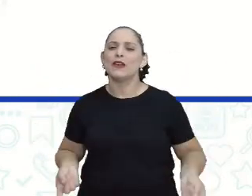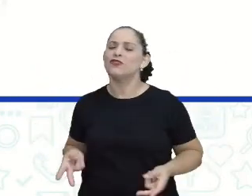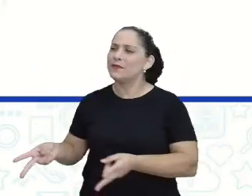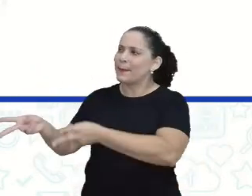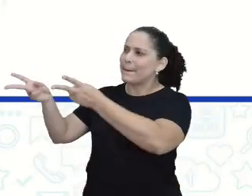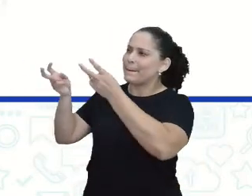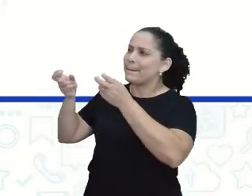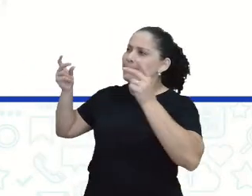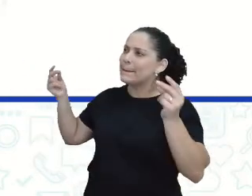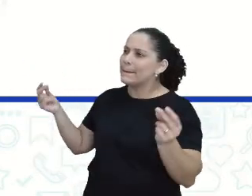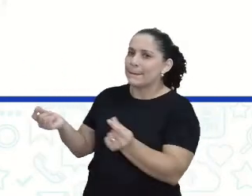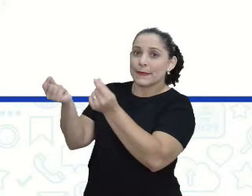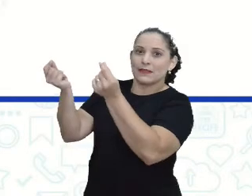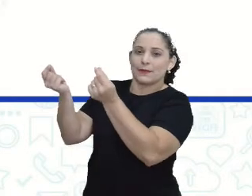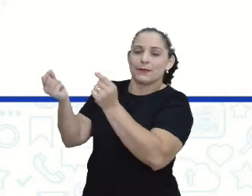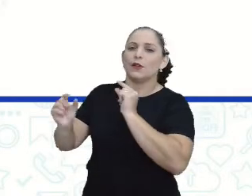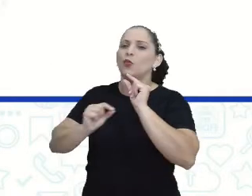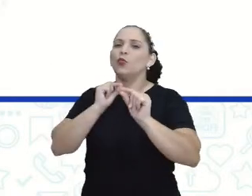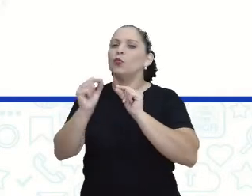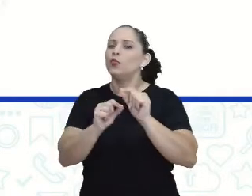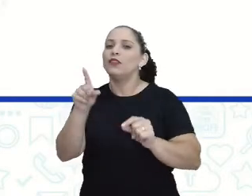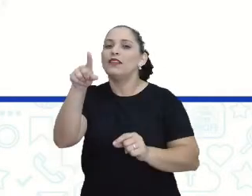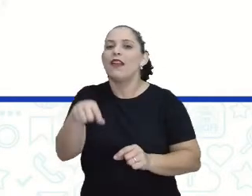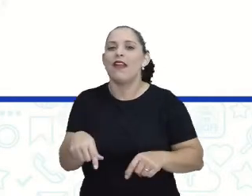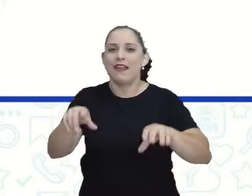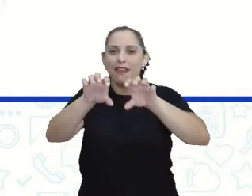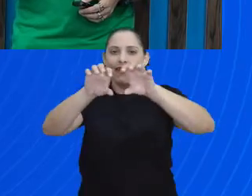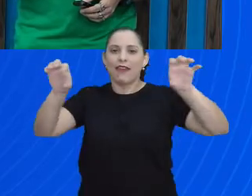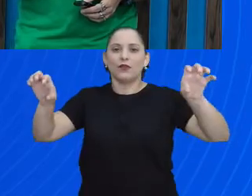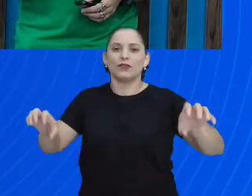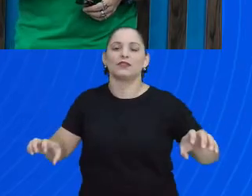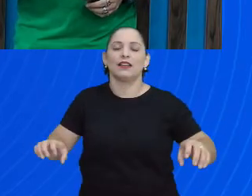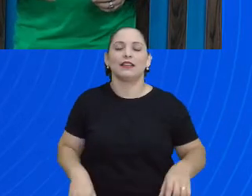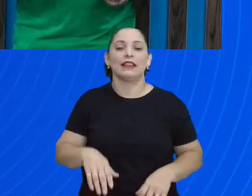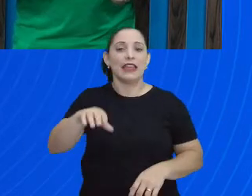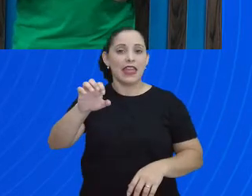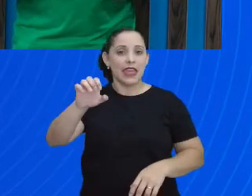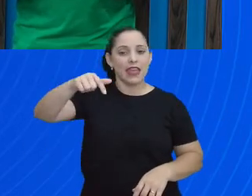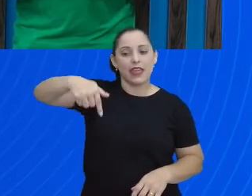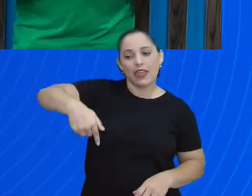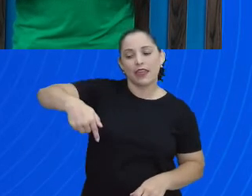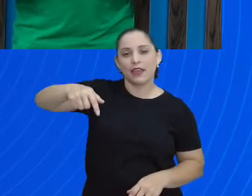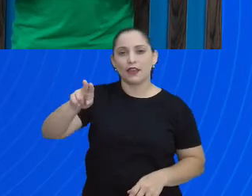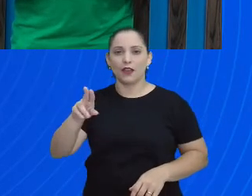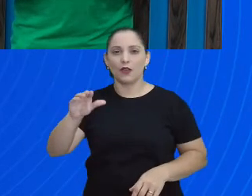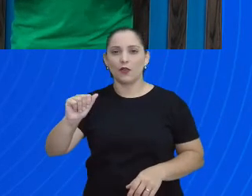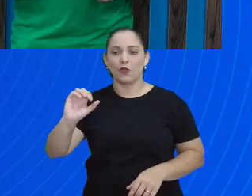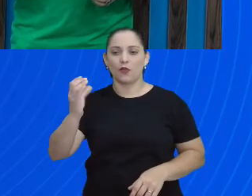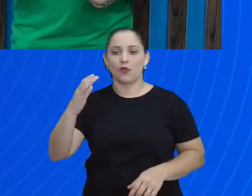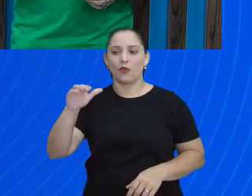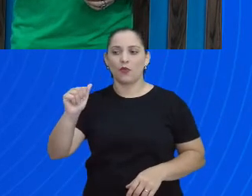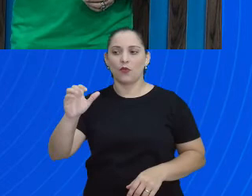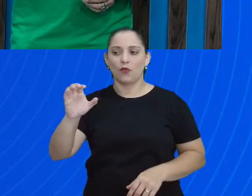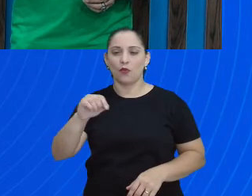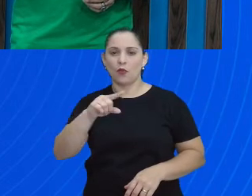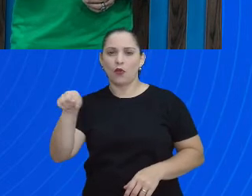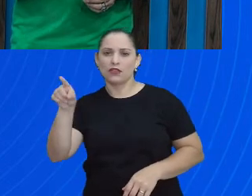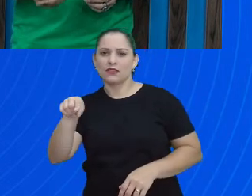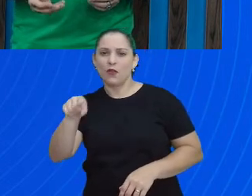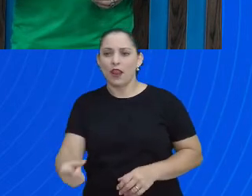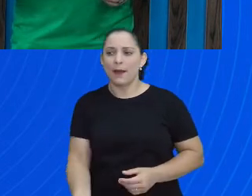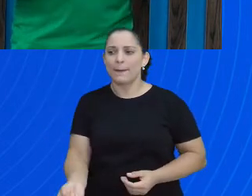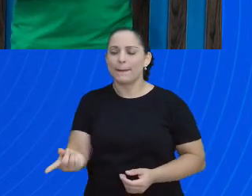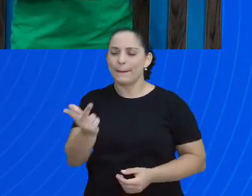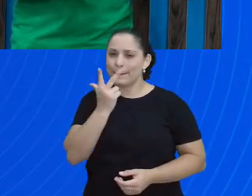consegue perceber o que é uma equação. A palavra equação, por exemplo, ela é muito parecida com a palavra